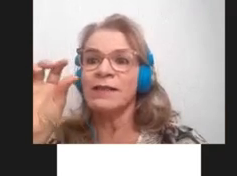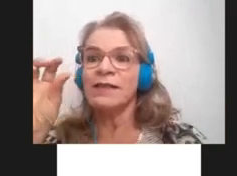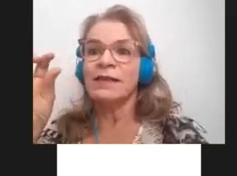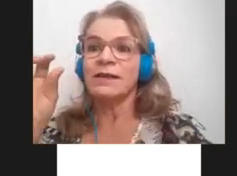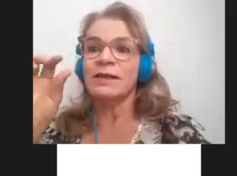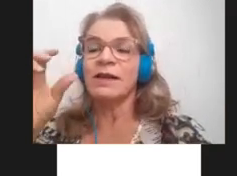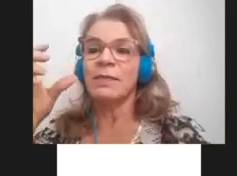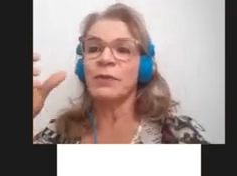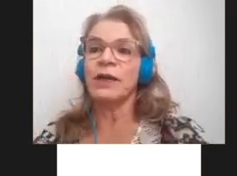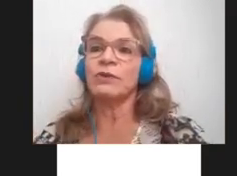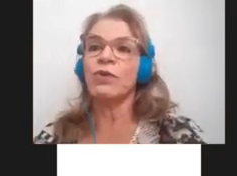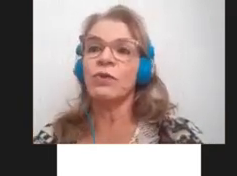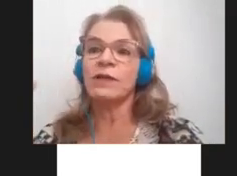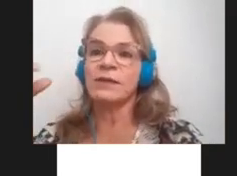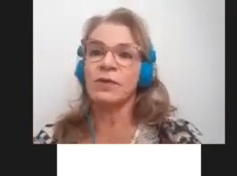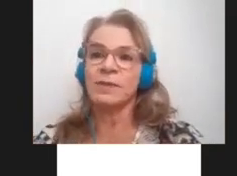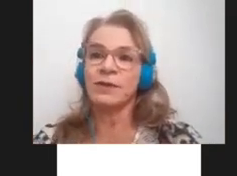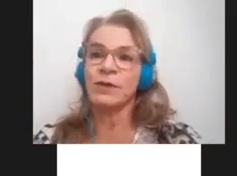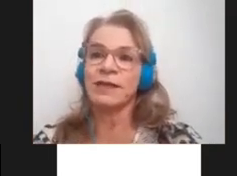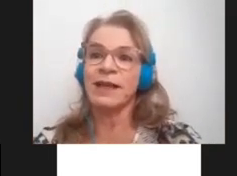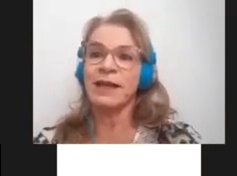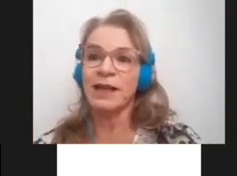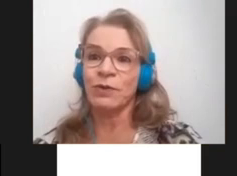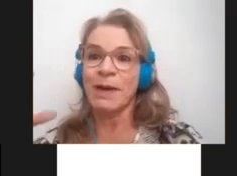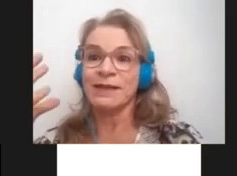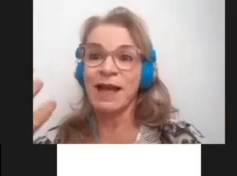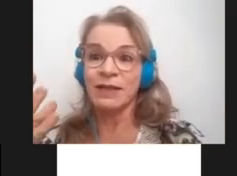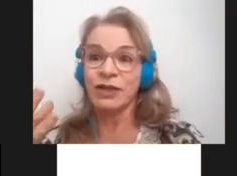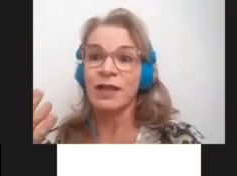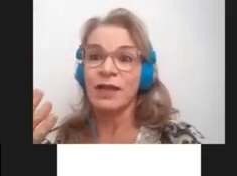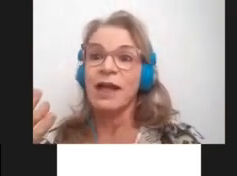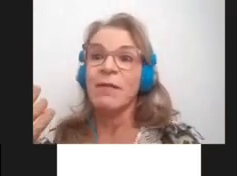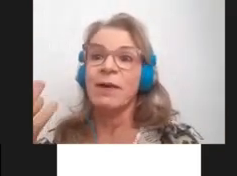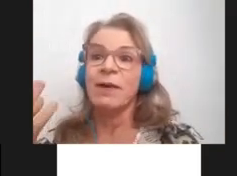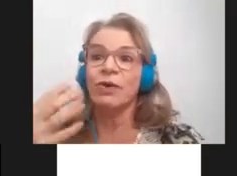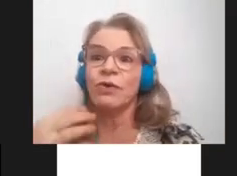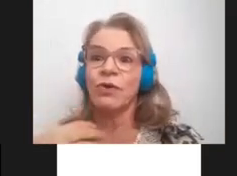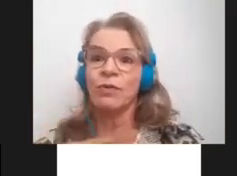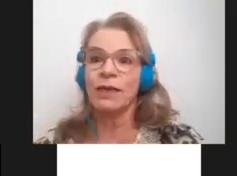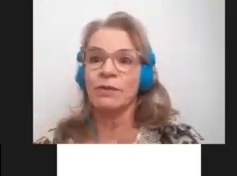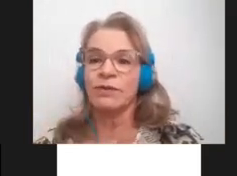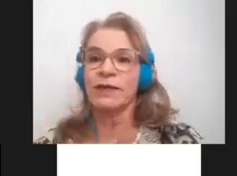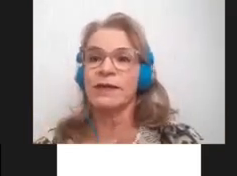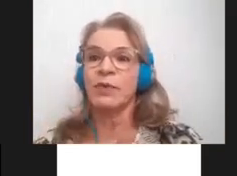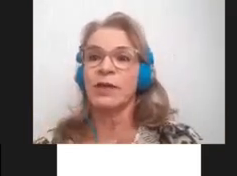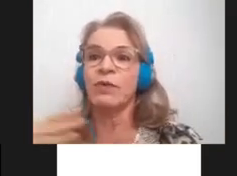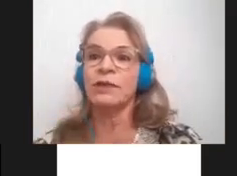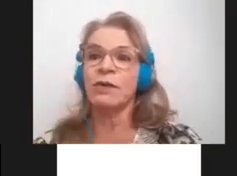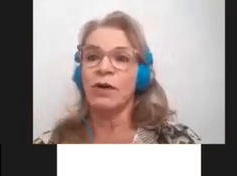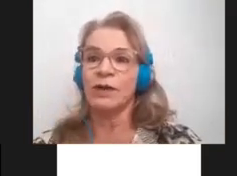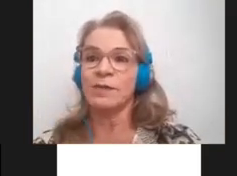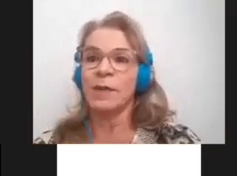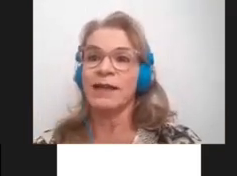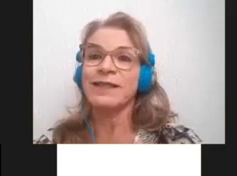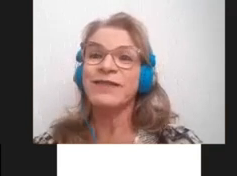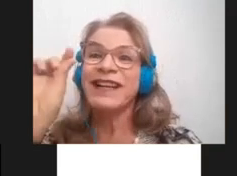varizezinha? Tá, então. Porque eu estou com as pessoas querendo a massagem, isso. mas eu estou com medo de fazer, porque tudo quando bem. Eu